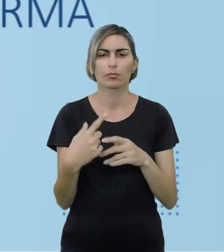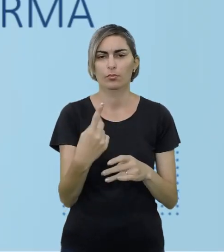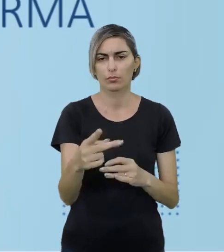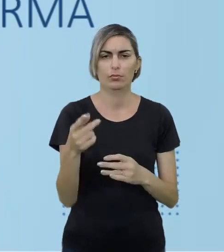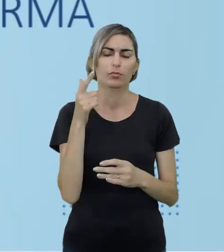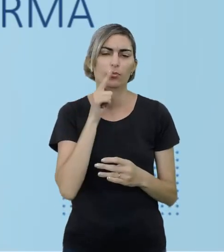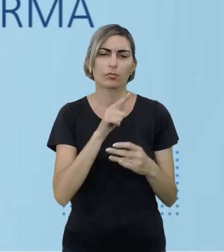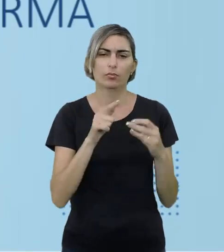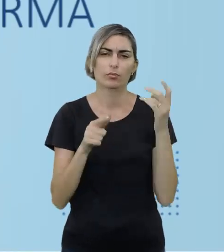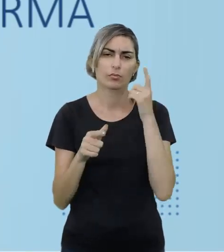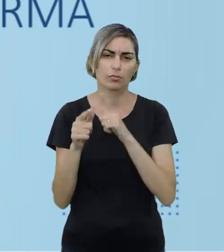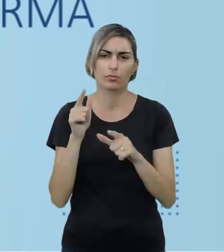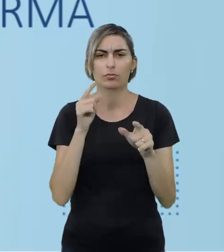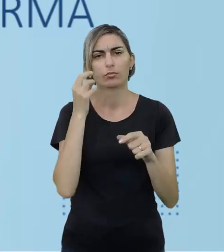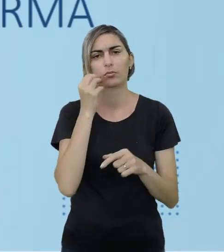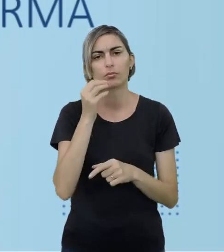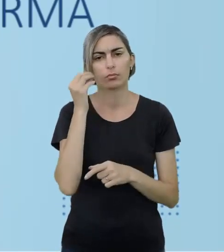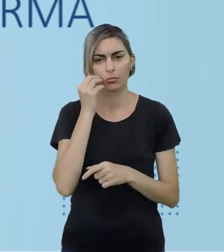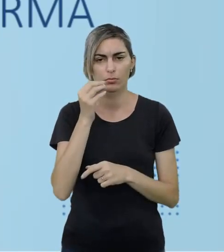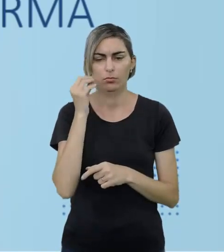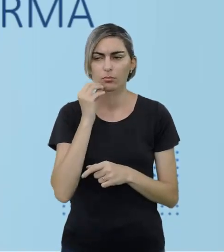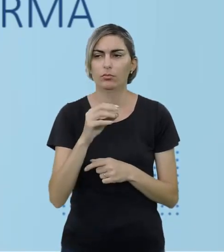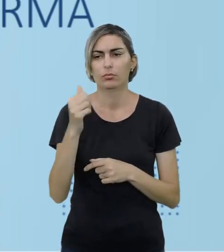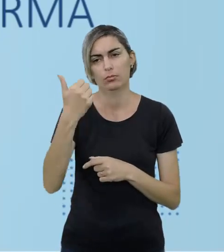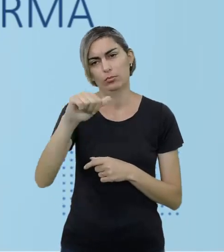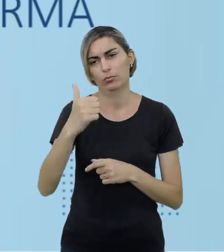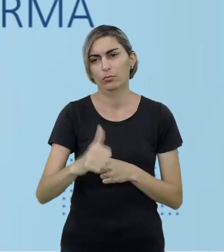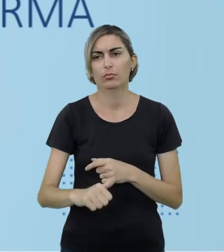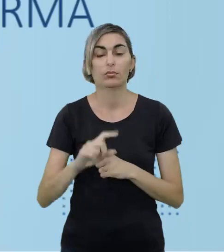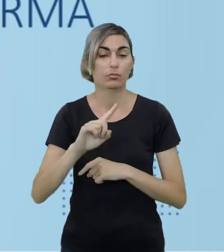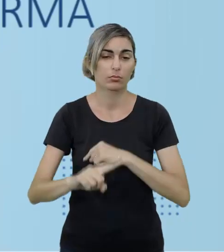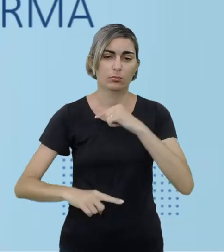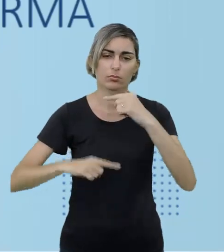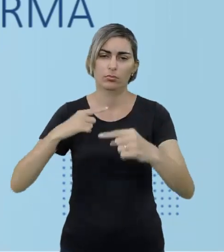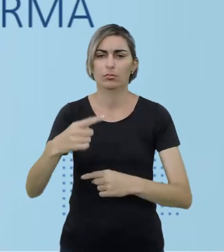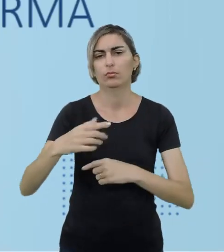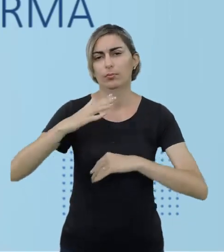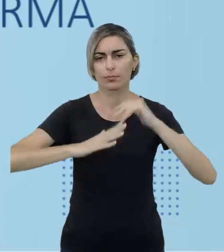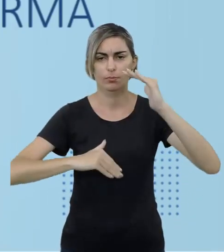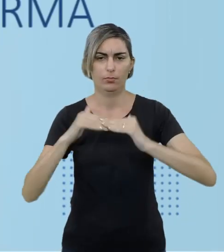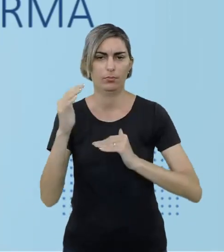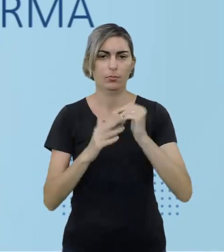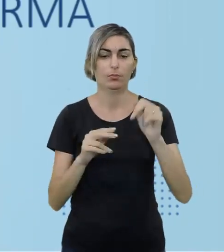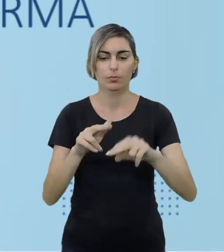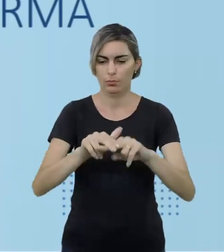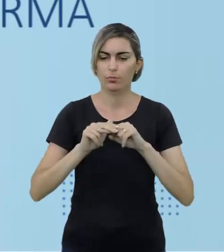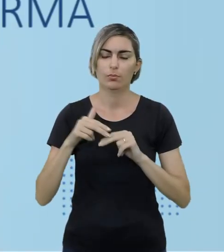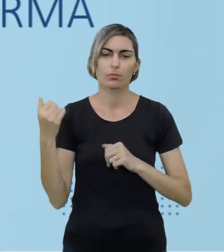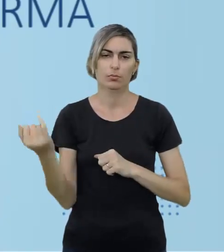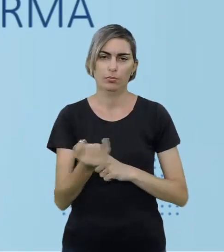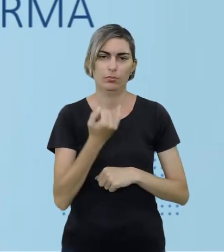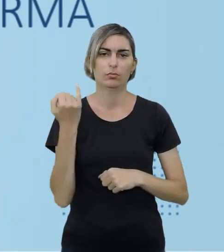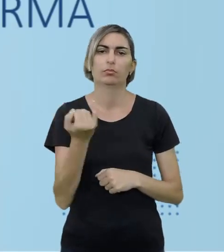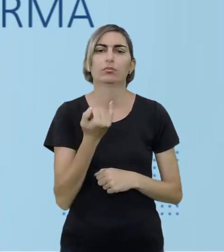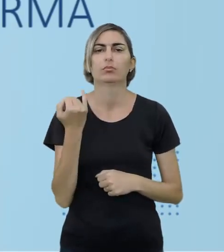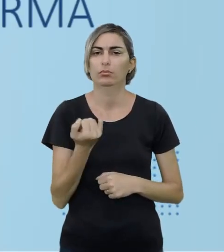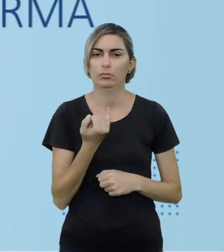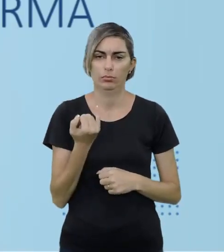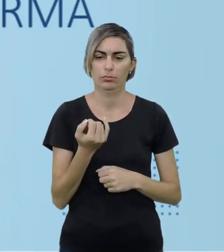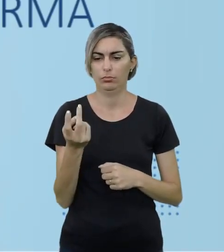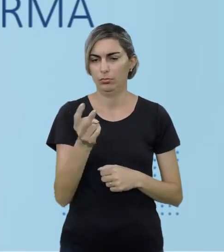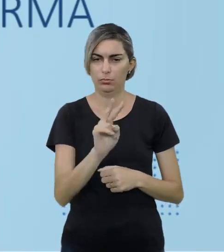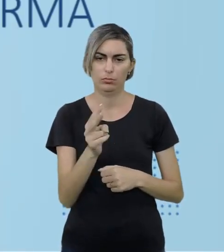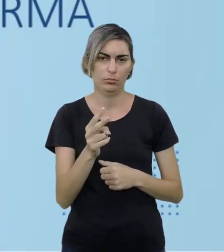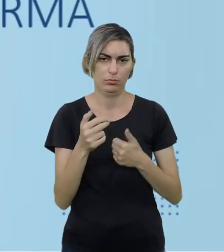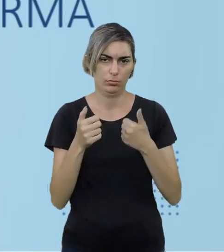conseguir também criar uma rotina de testar antes, de simular e depois partir para a prática. Então, por isso que é importante a gente trabalhar com as